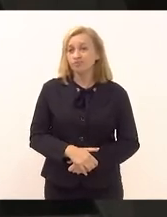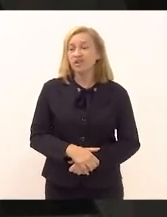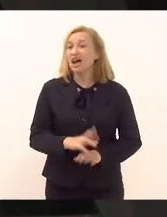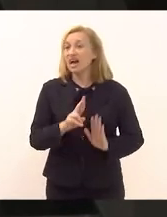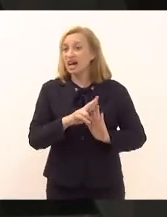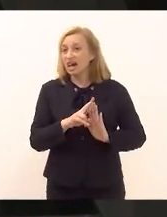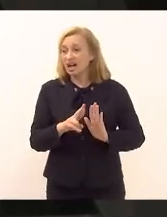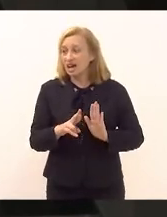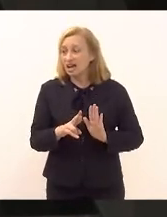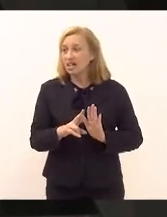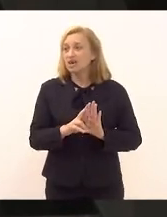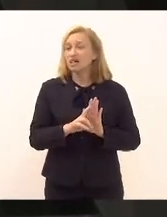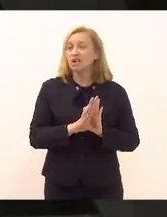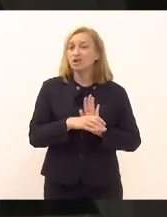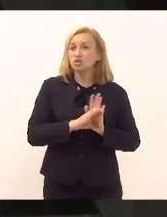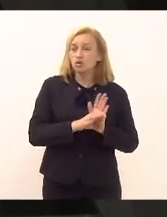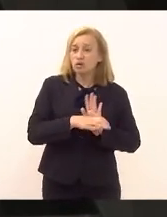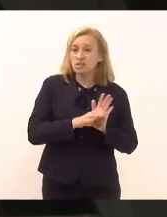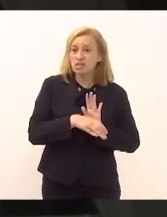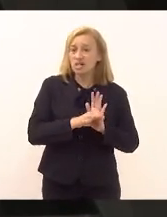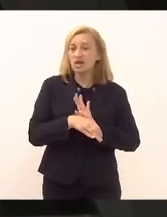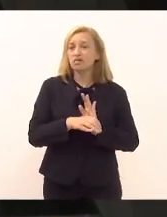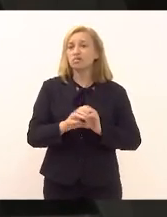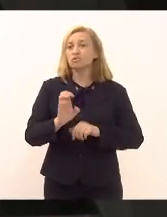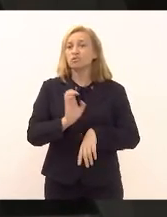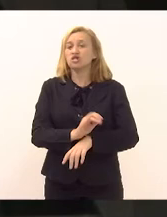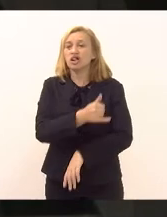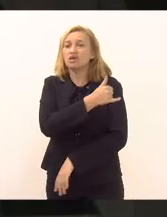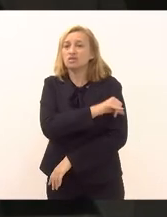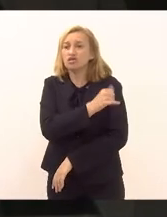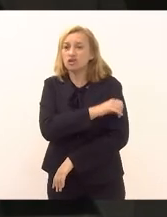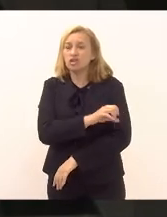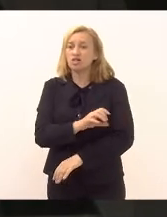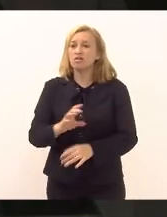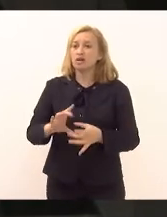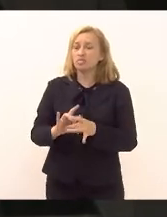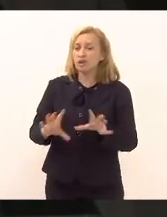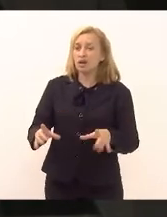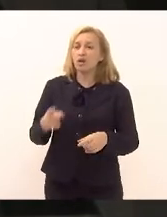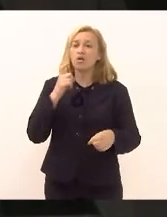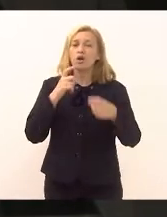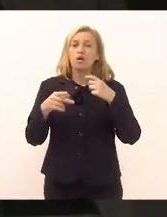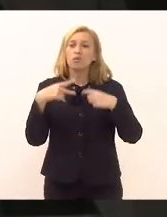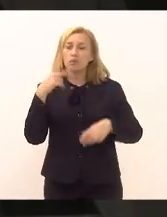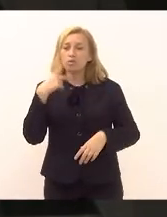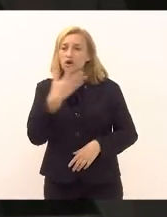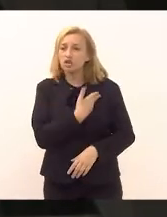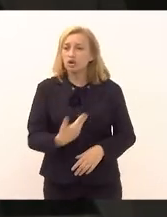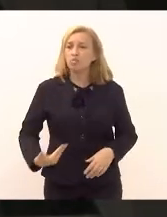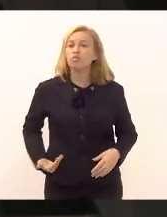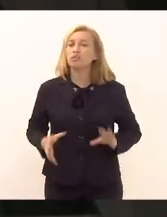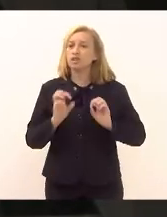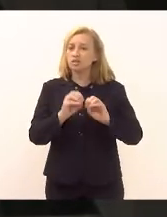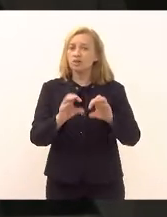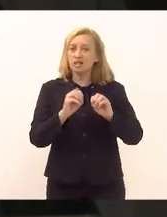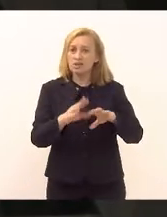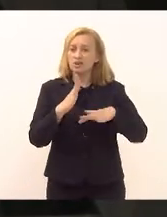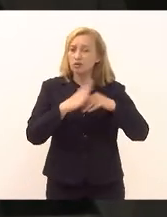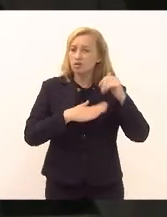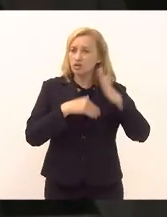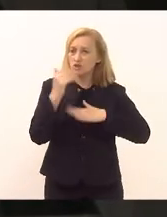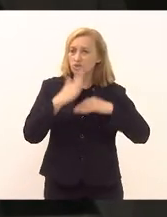concepções que ela liderou no estado do Rio de Janeiro para que pudéssemos ter uma política pública de educação